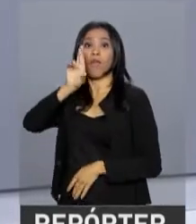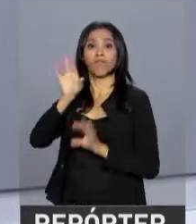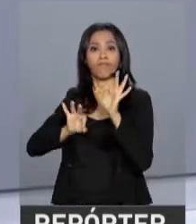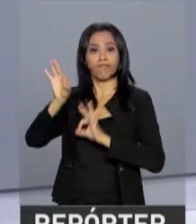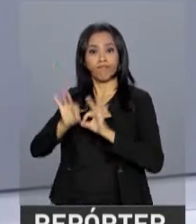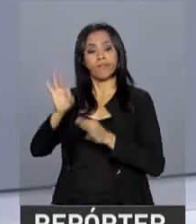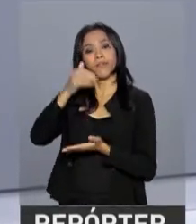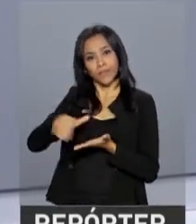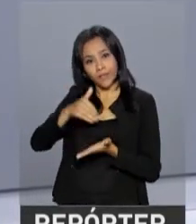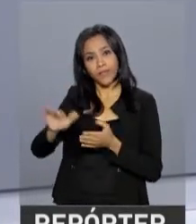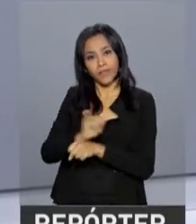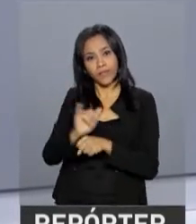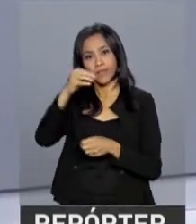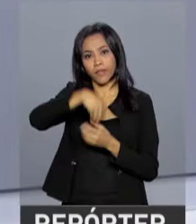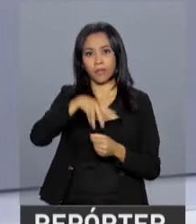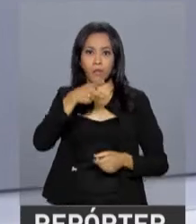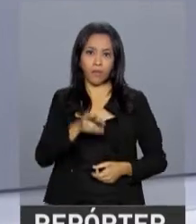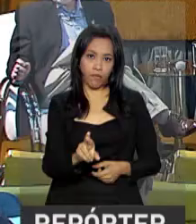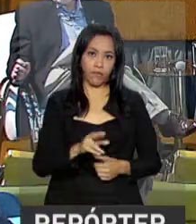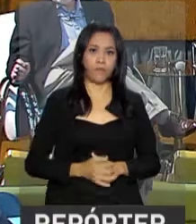Assuntos Estratégicos da Presidência da República.